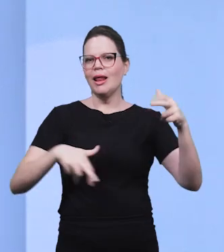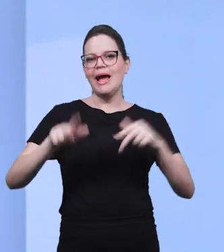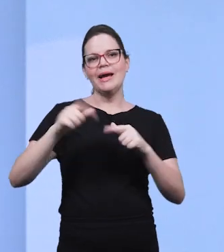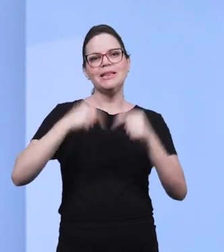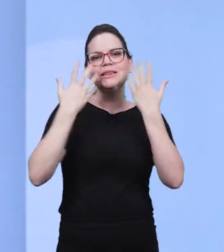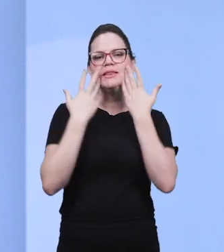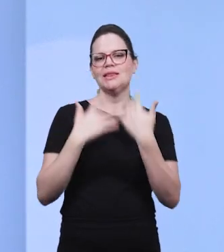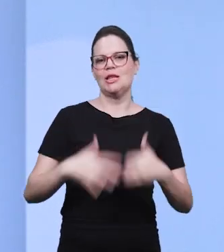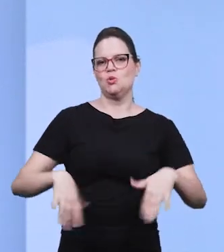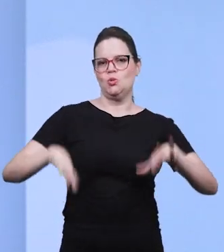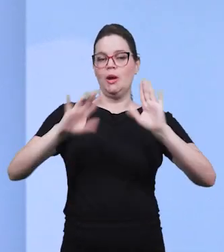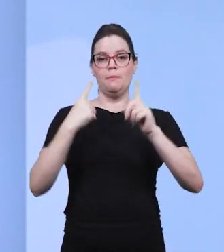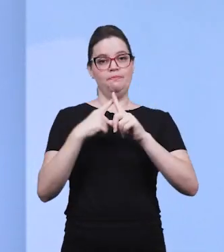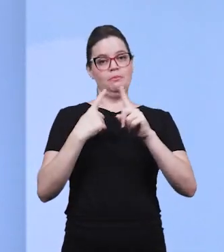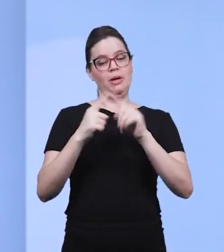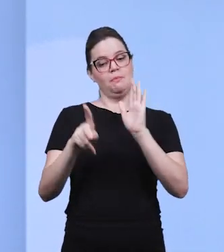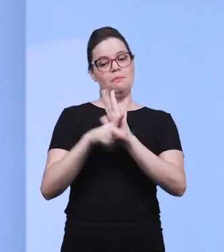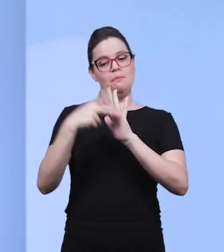geral, elas